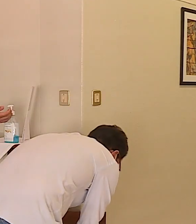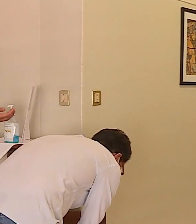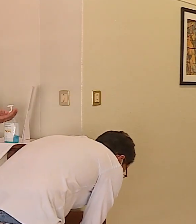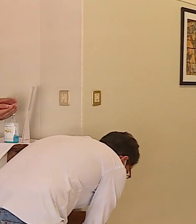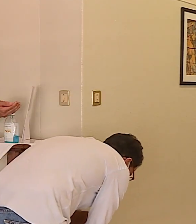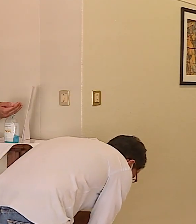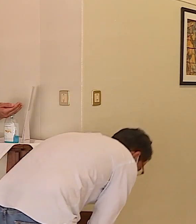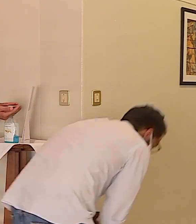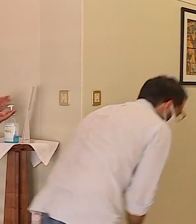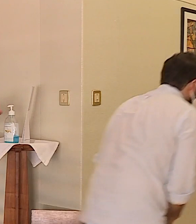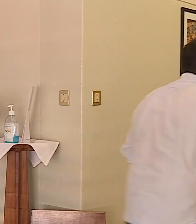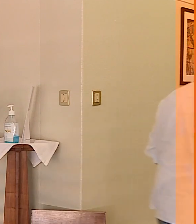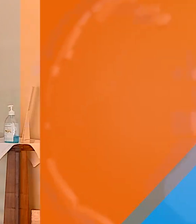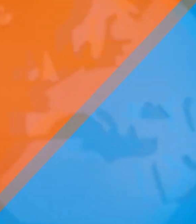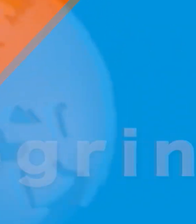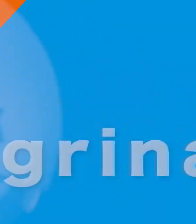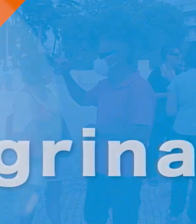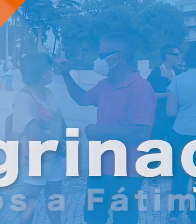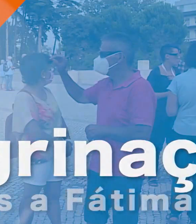corresponsável.